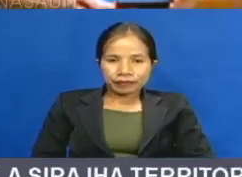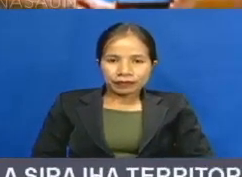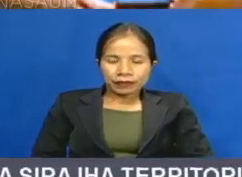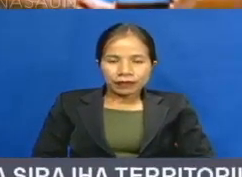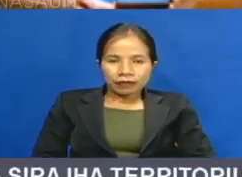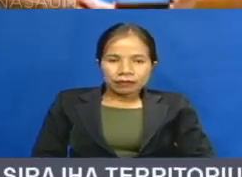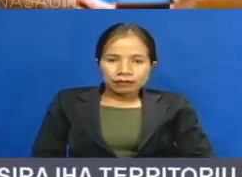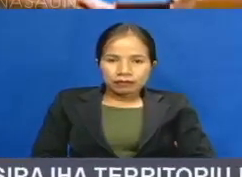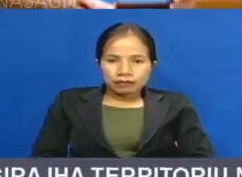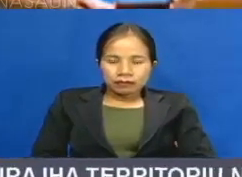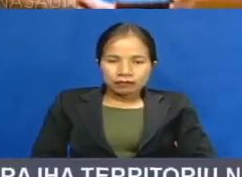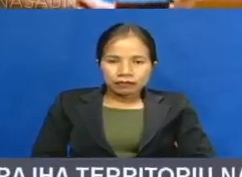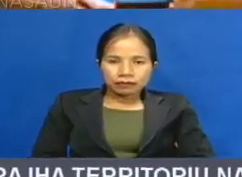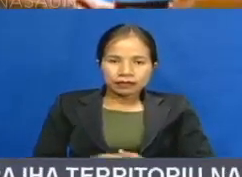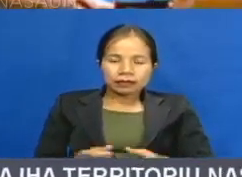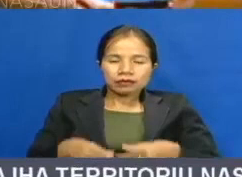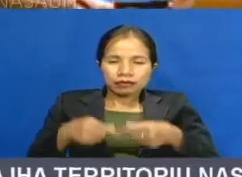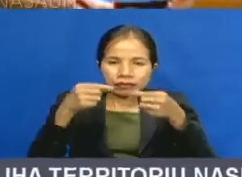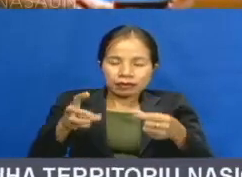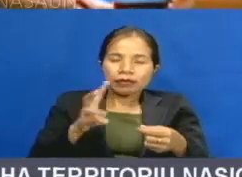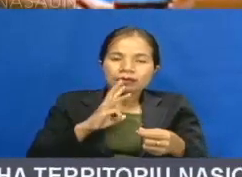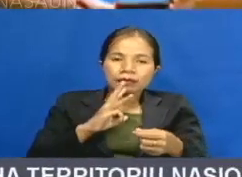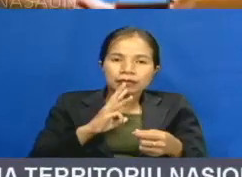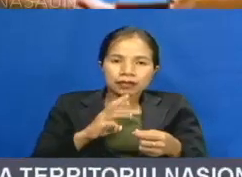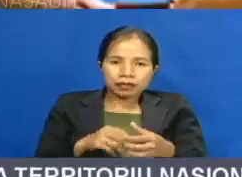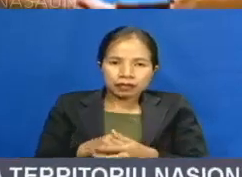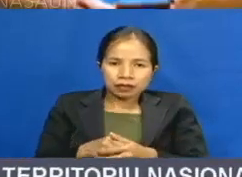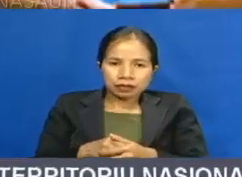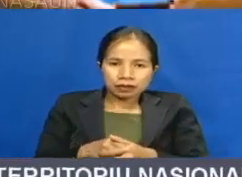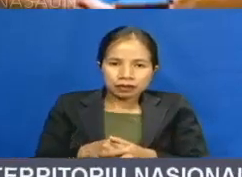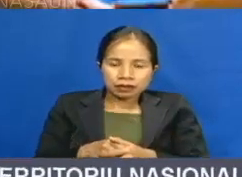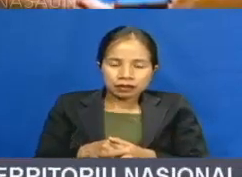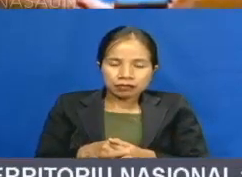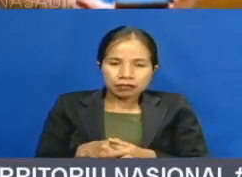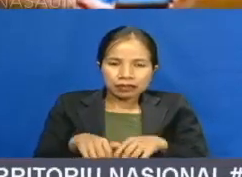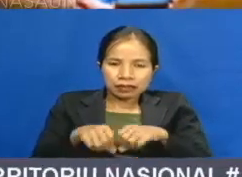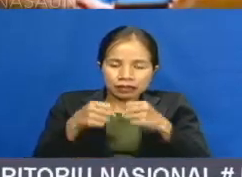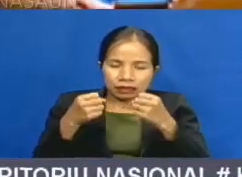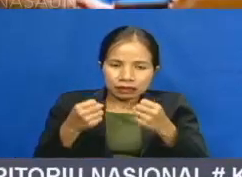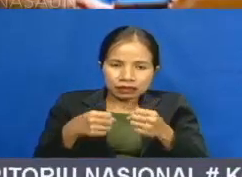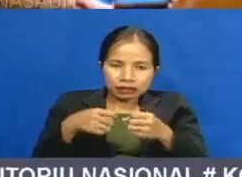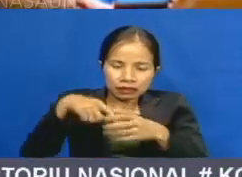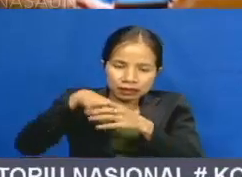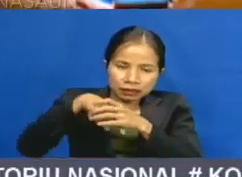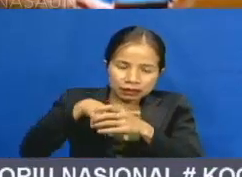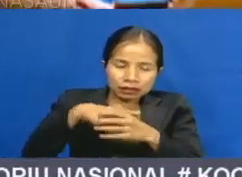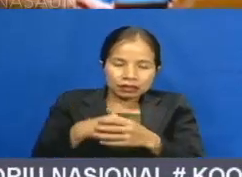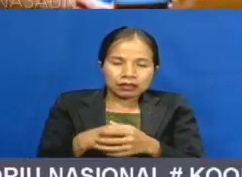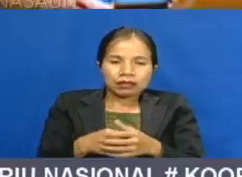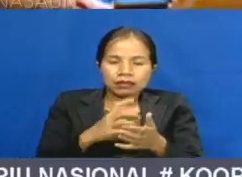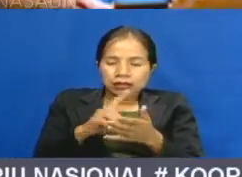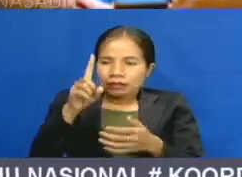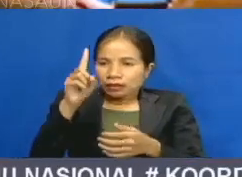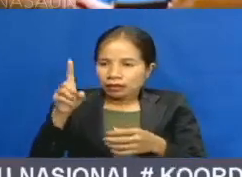kanu patis lebeke fornese behos posunia ne maka kwak tamba ne maka durante semana ida ona komunidade sira